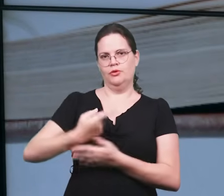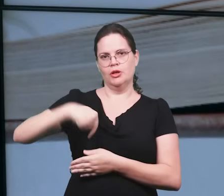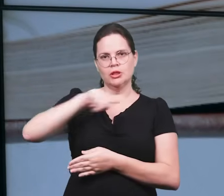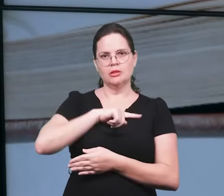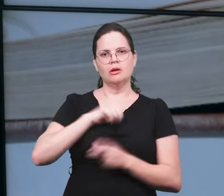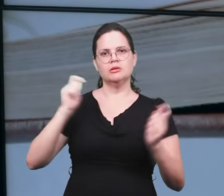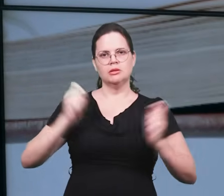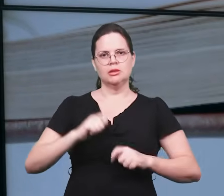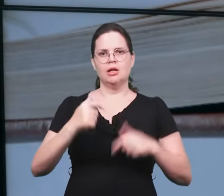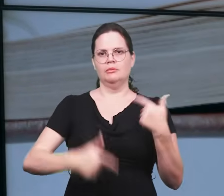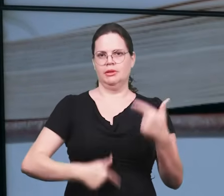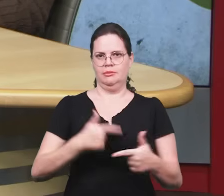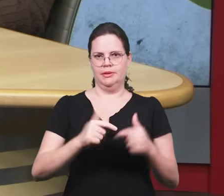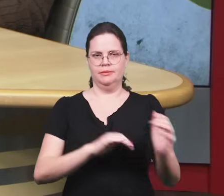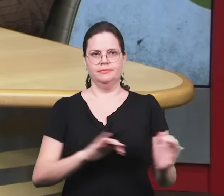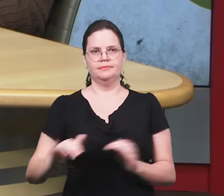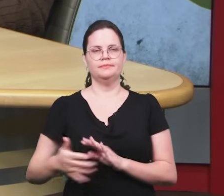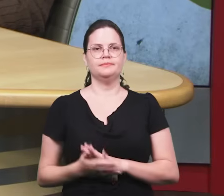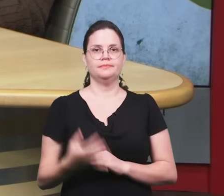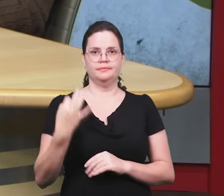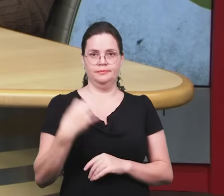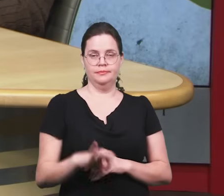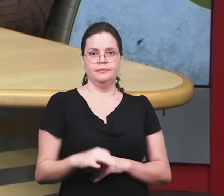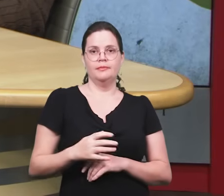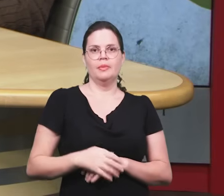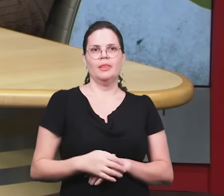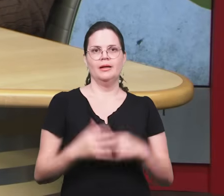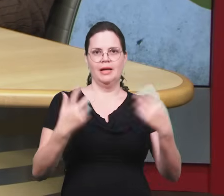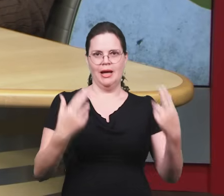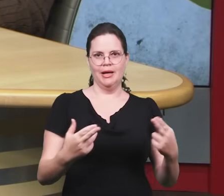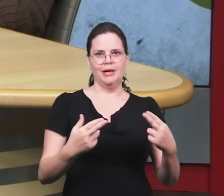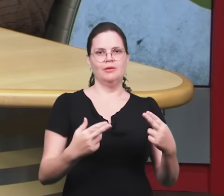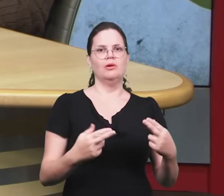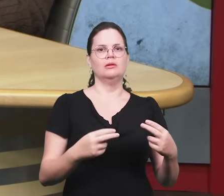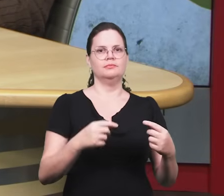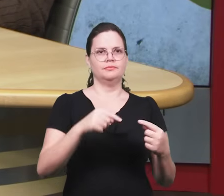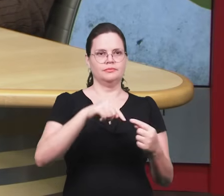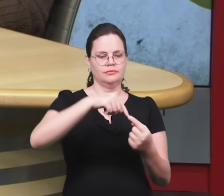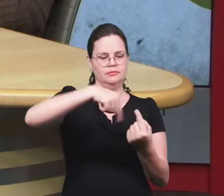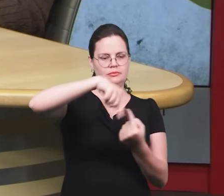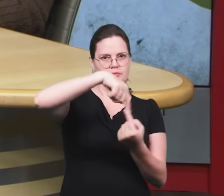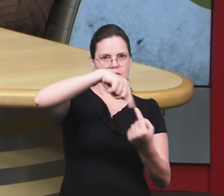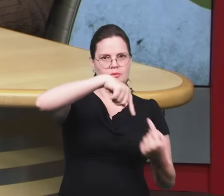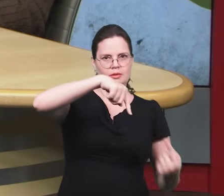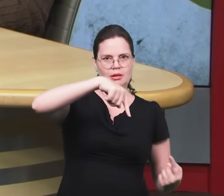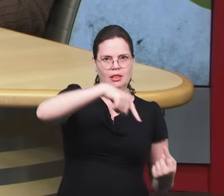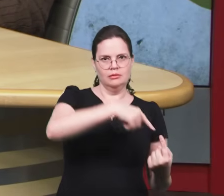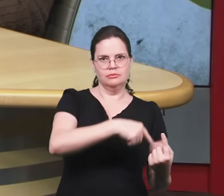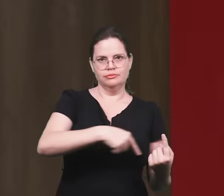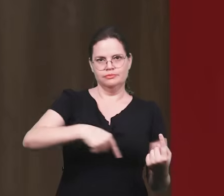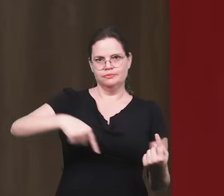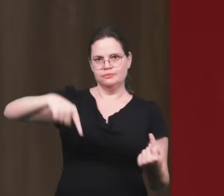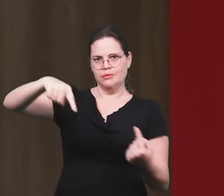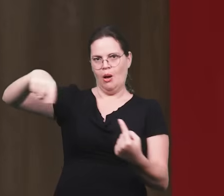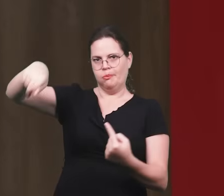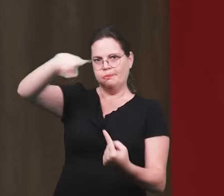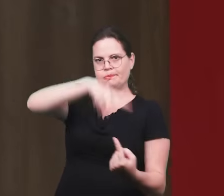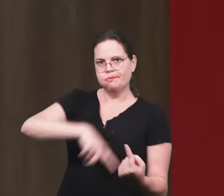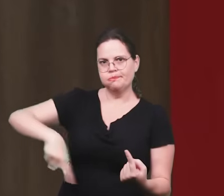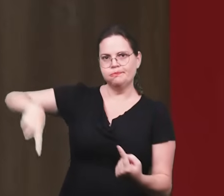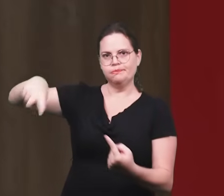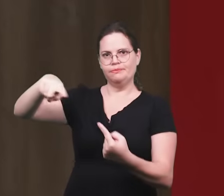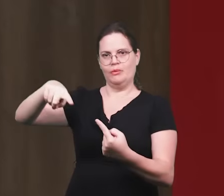não é, Evelina? Isso mesmo. E a Roca, quando nós estávamos pesquisando aqui, a Roca tinha uma função muito